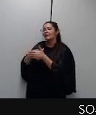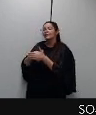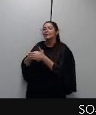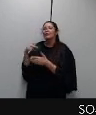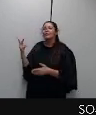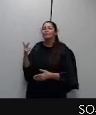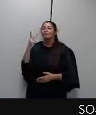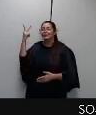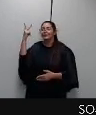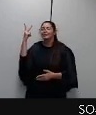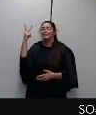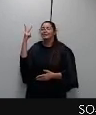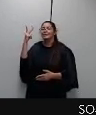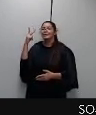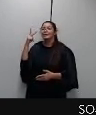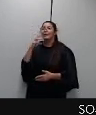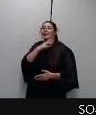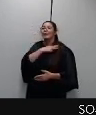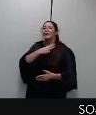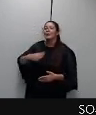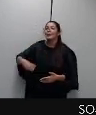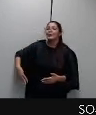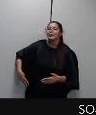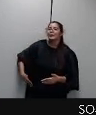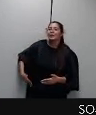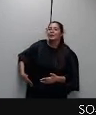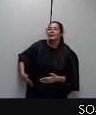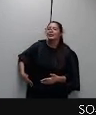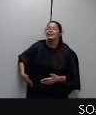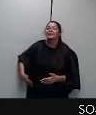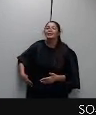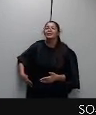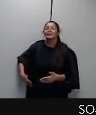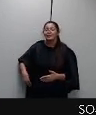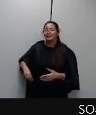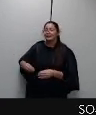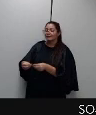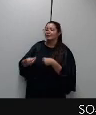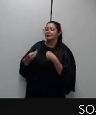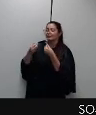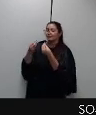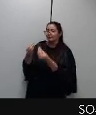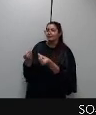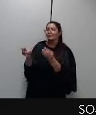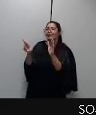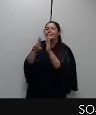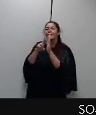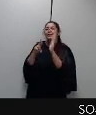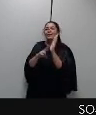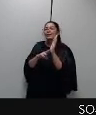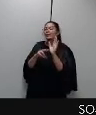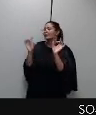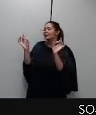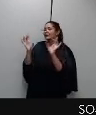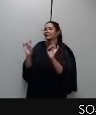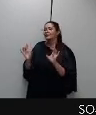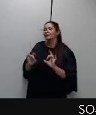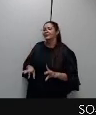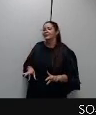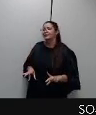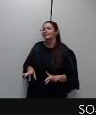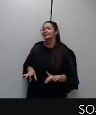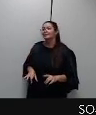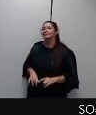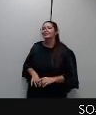aspecto o ministro Napoleão e conhecia e dava provimento ao recurso especial para fazer uma observação